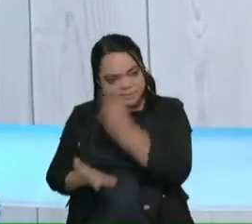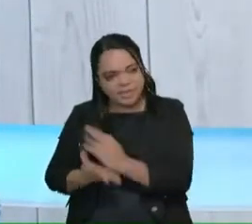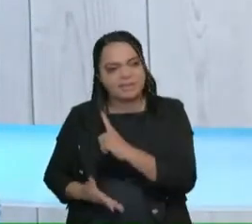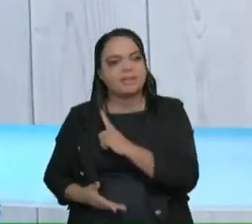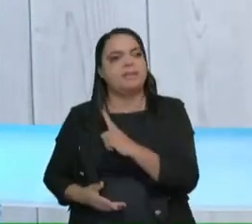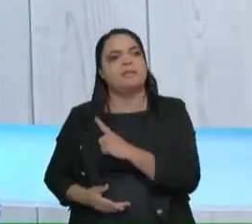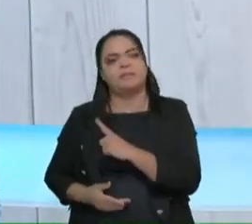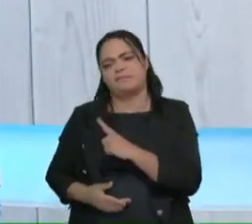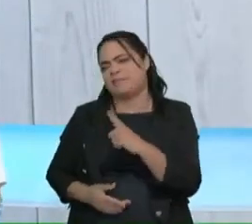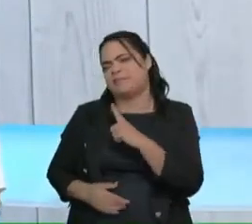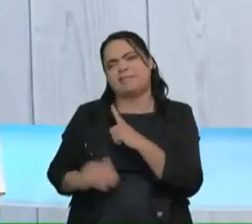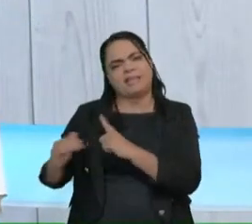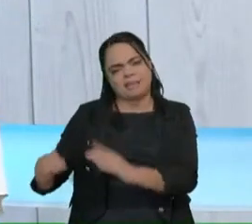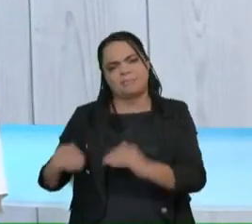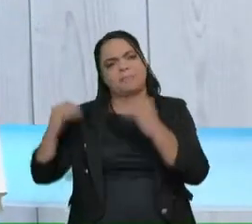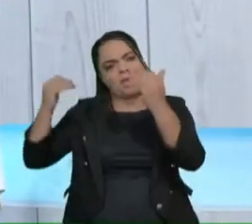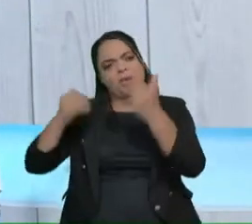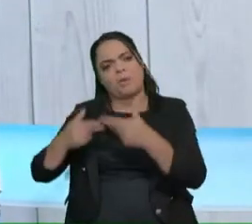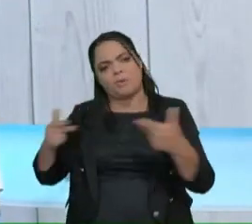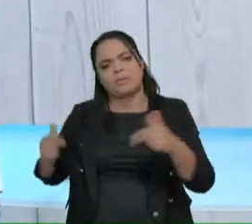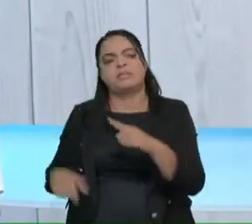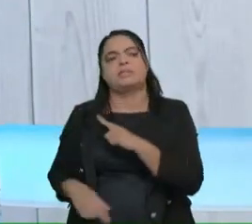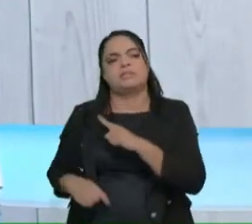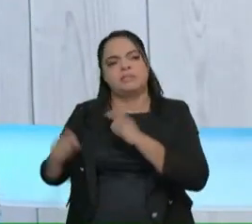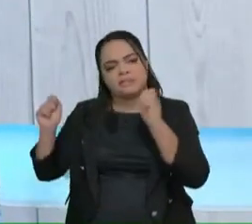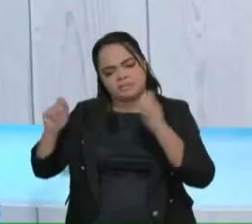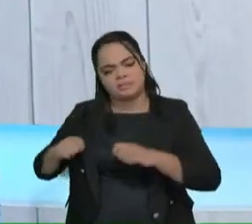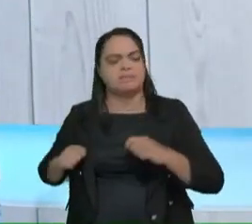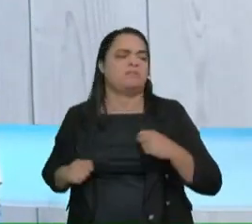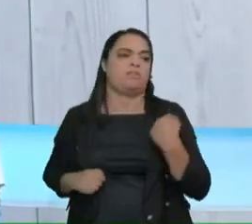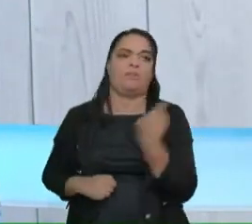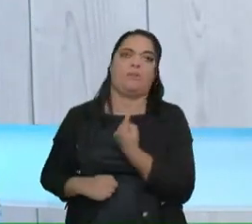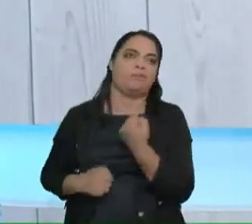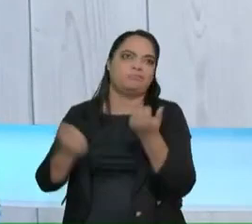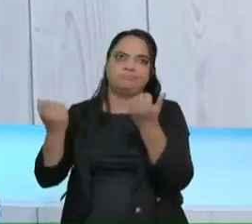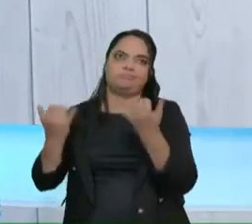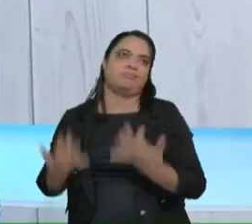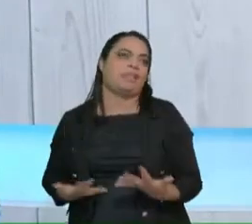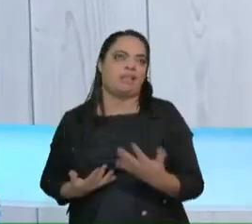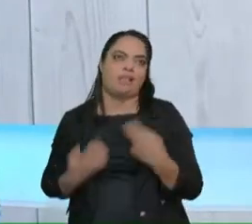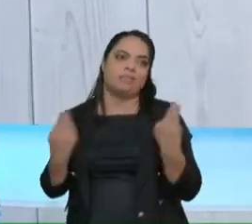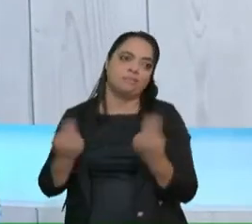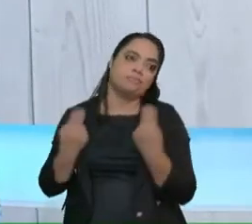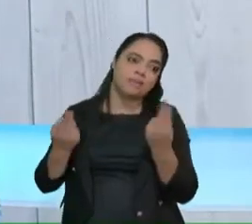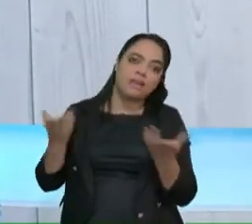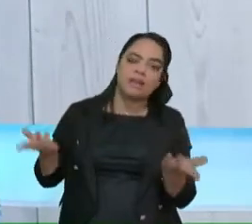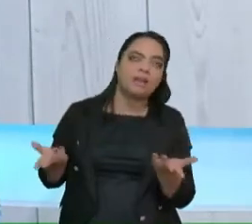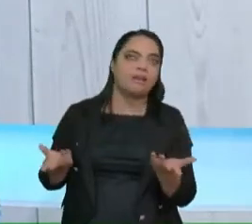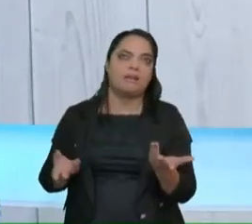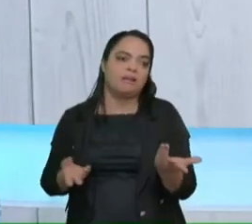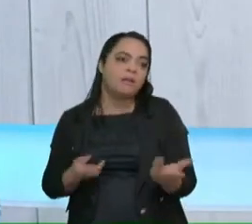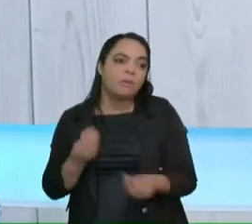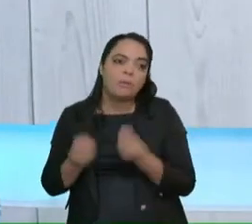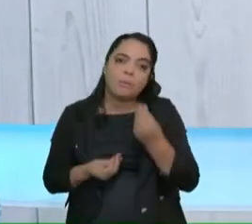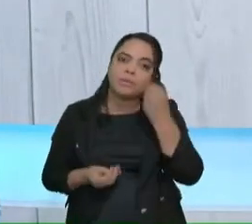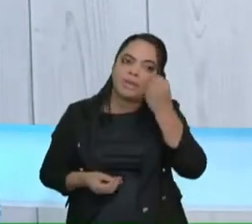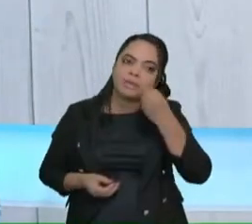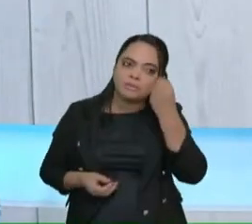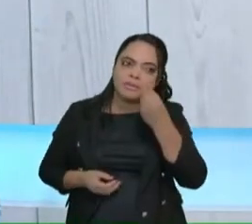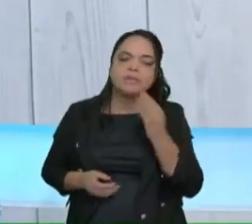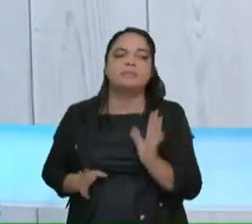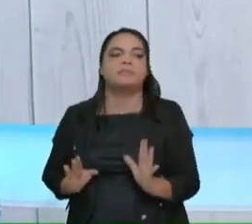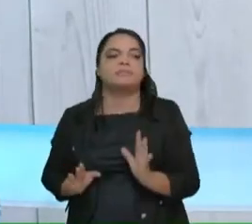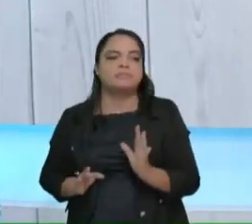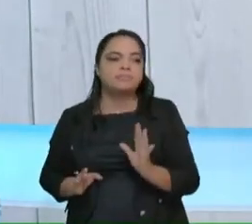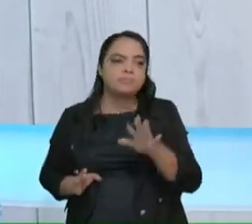algo além né então é algo que não se pode explicar filosoficamente O que foi essa experiência então